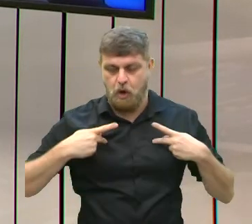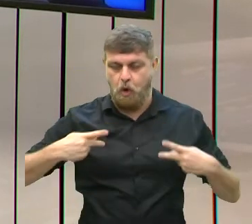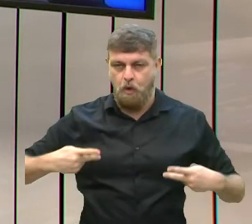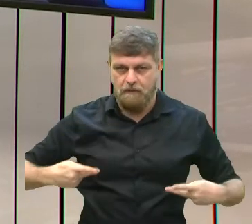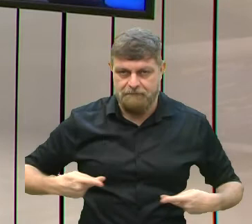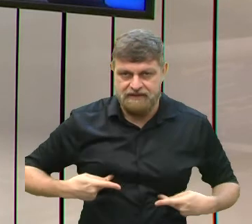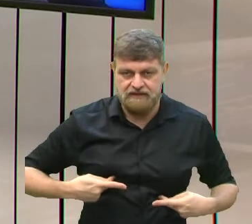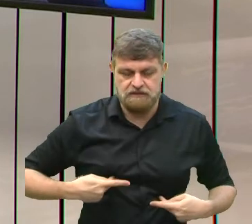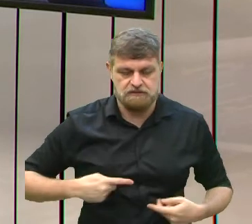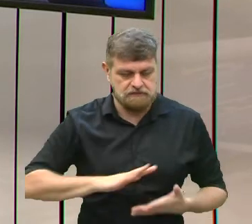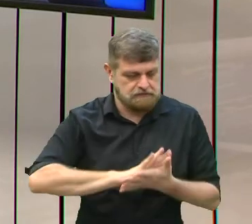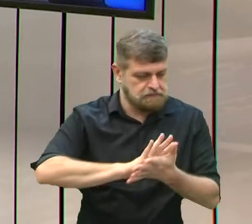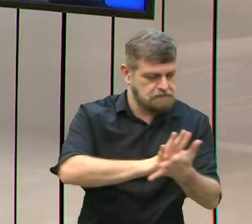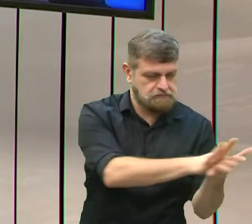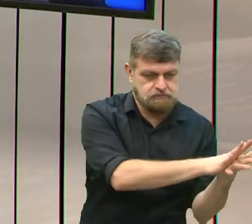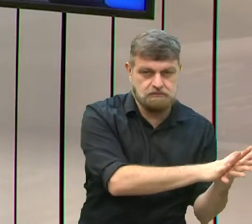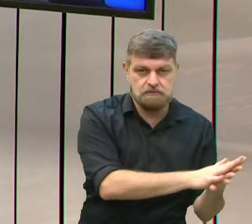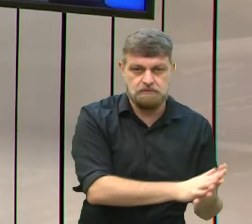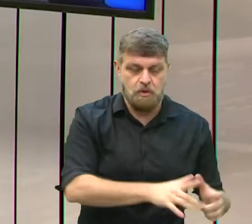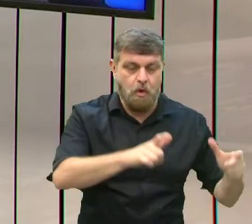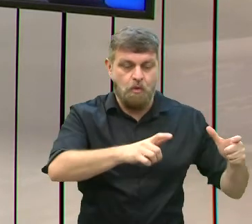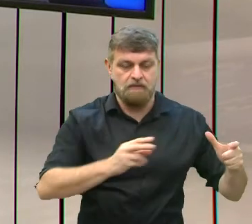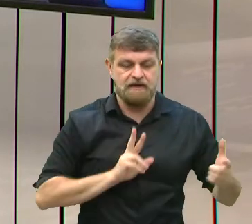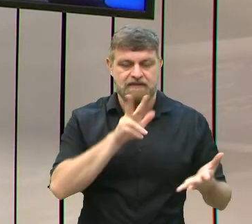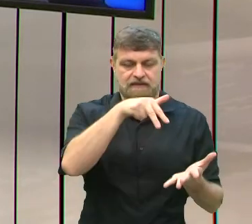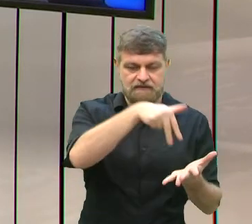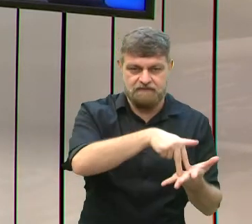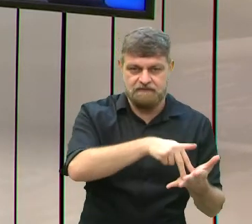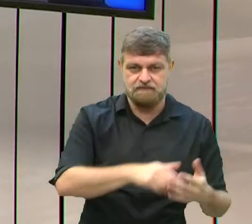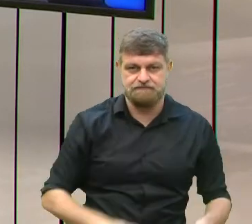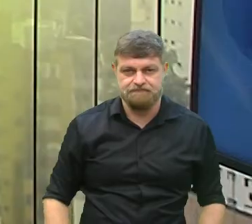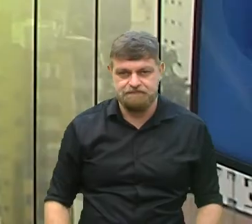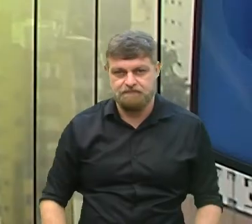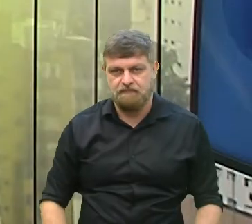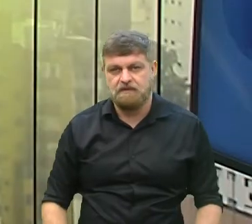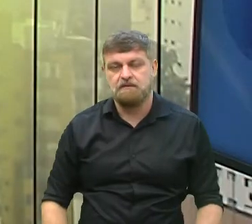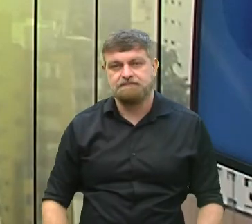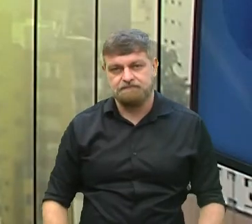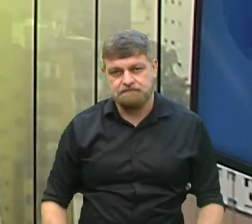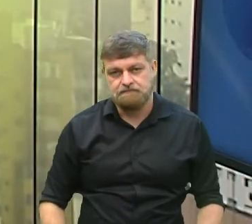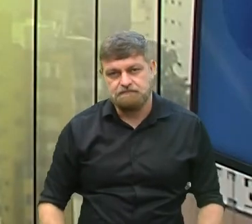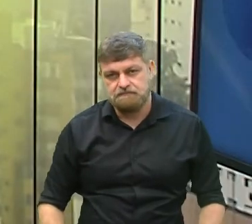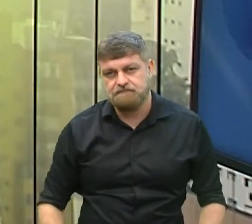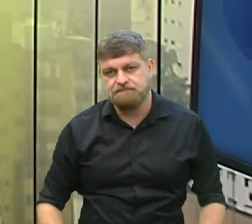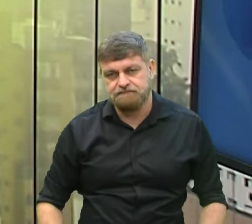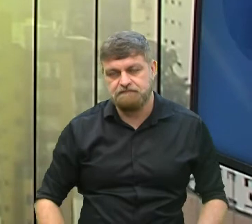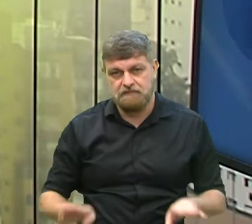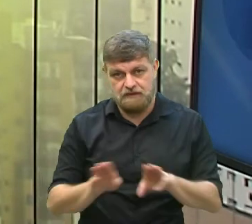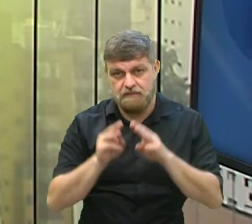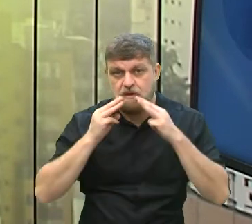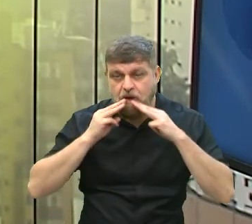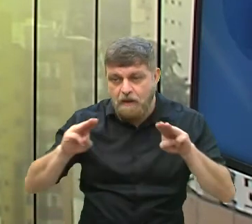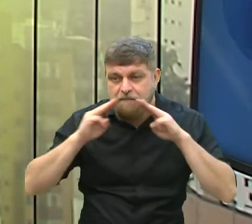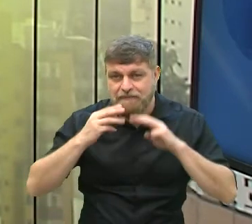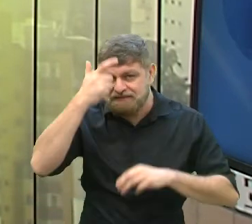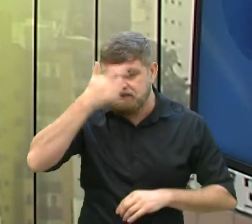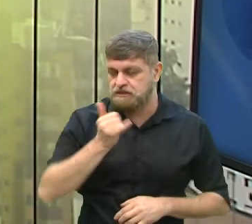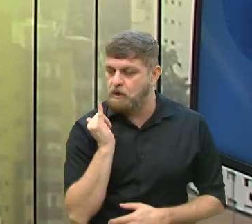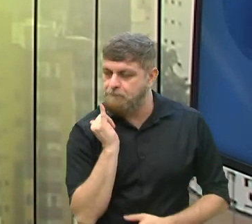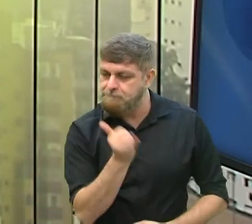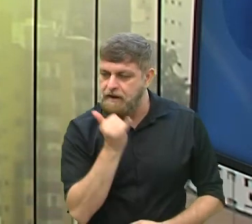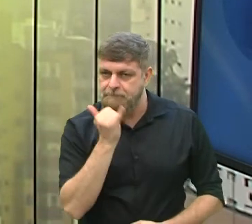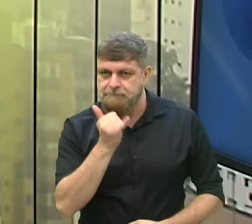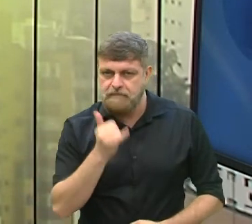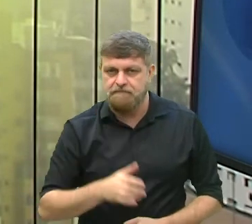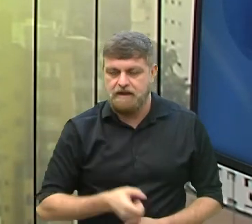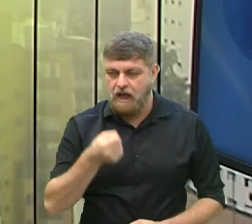com o ambiente onde vive. Ou seja, então o que fica, né, Denise, e que é inclusive uma mensagem que eu costumo deixar muito aqui no final